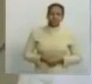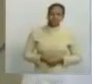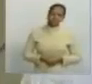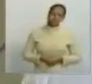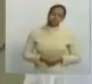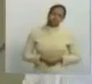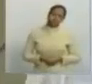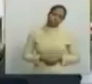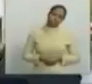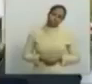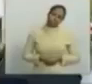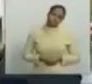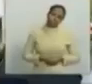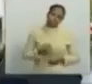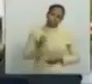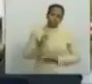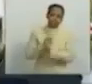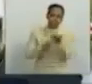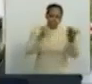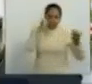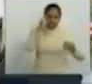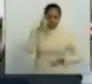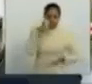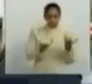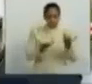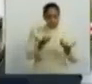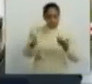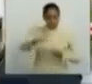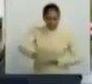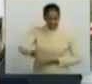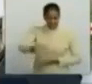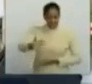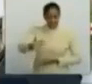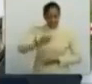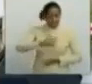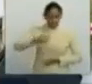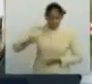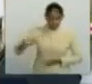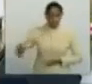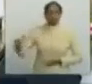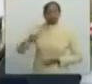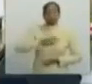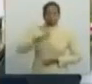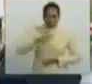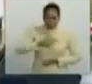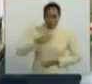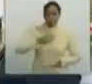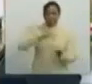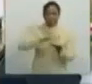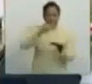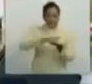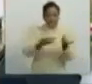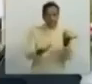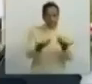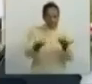Se vocês pensam que o inferno não existe, o inferno existe sim. E ai daqueles que forem para